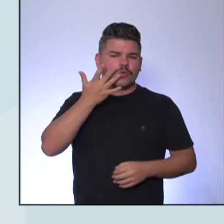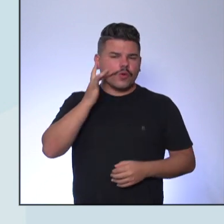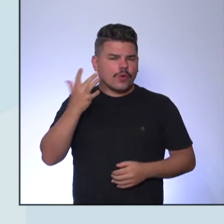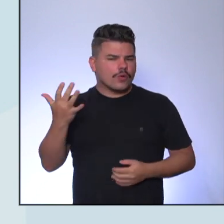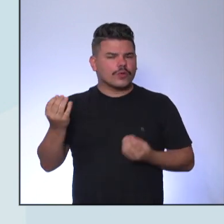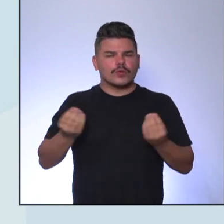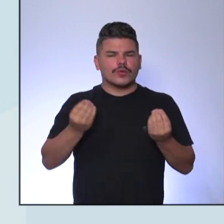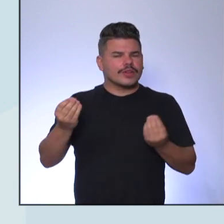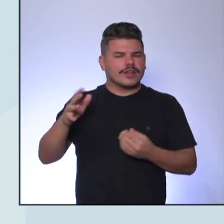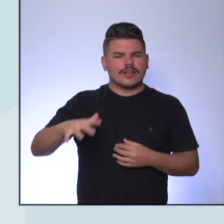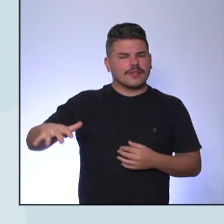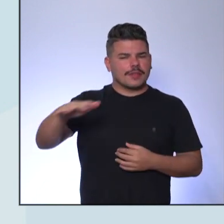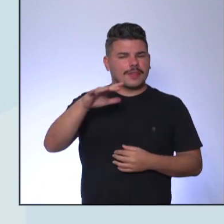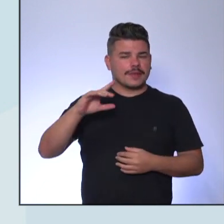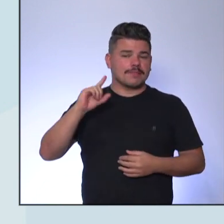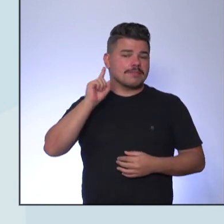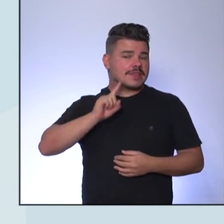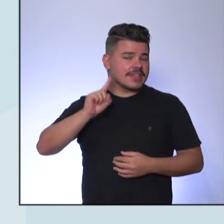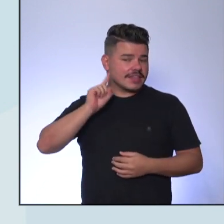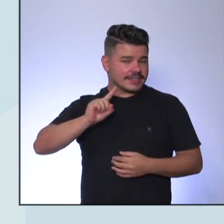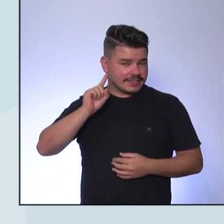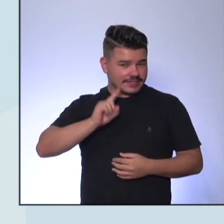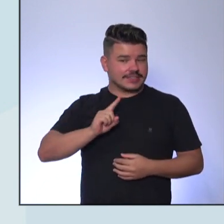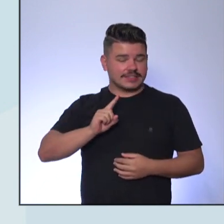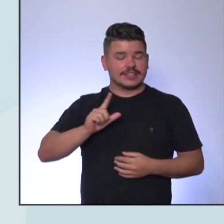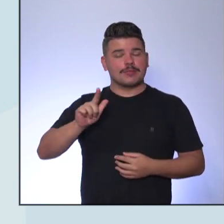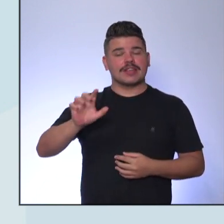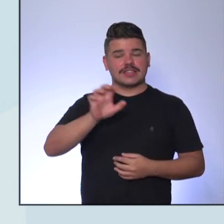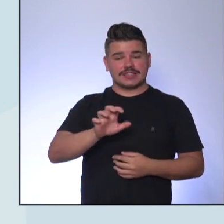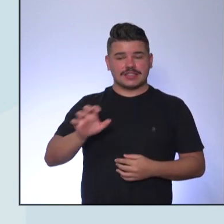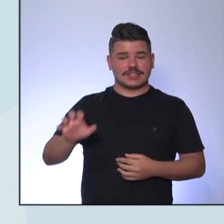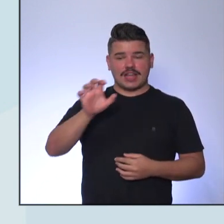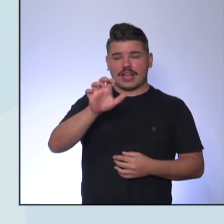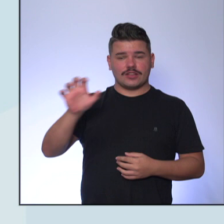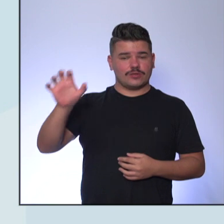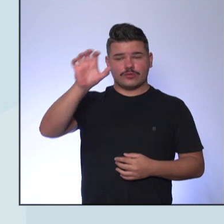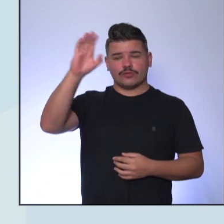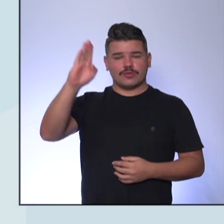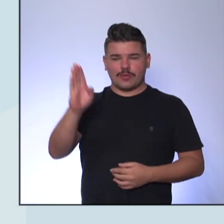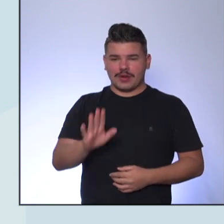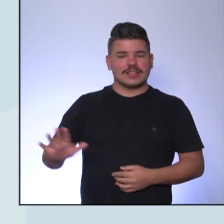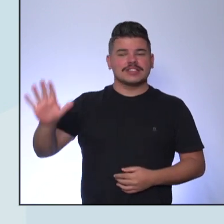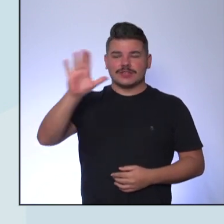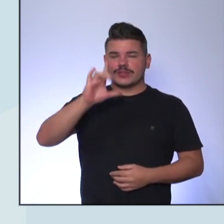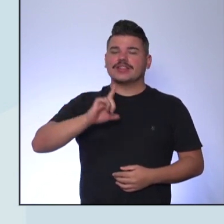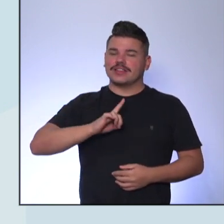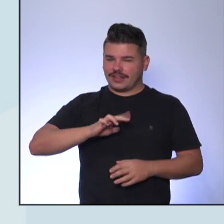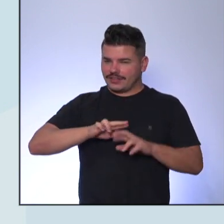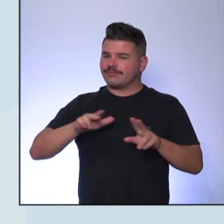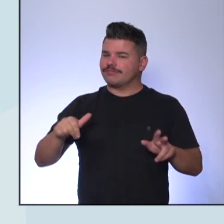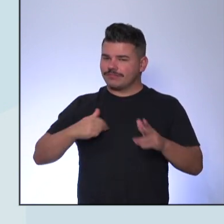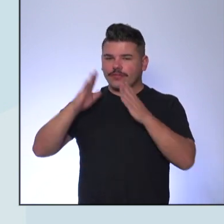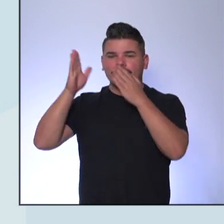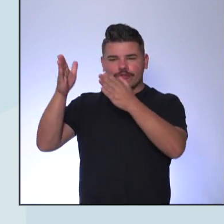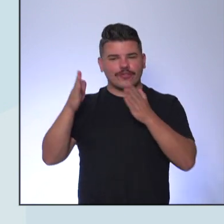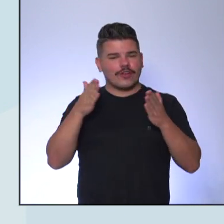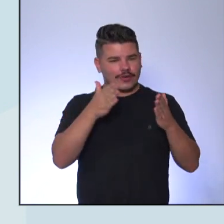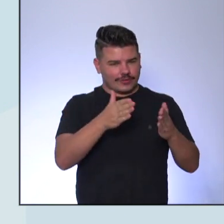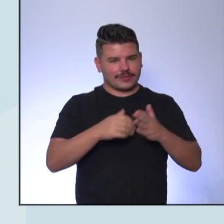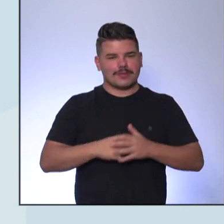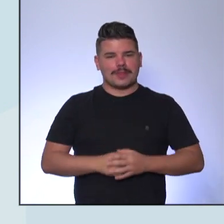de outros estados brasileiros que, nesse momento, também vão ter destaque, certo? E as drogas do